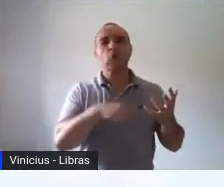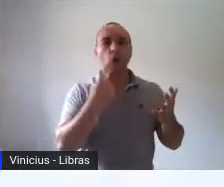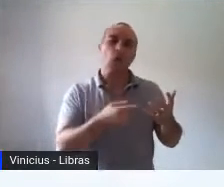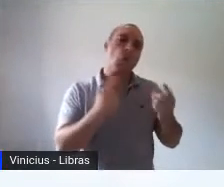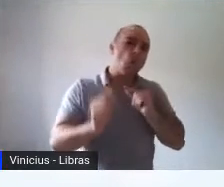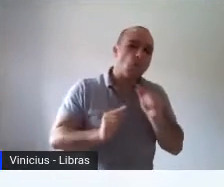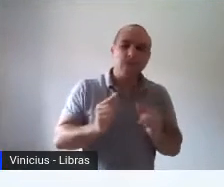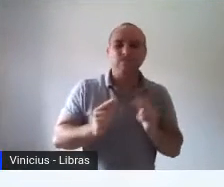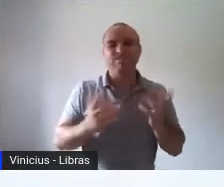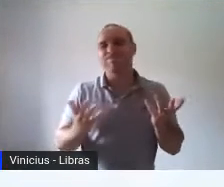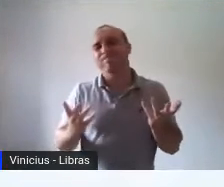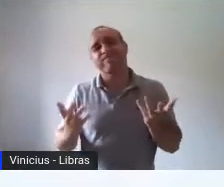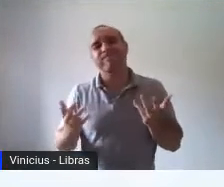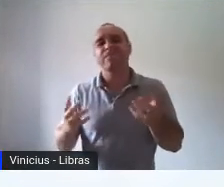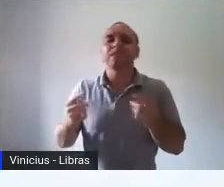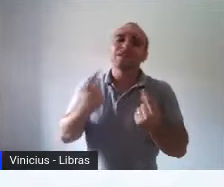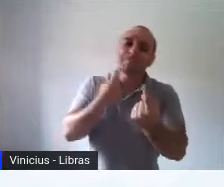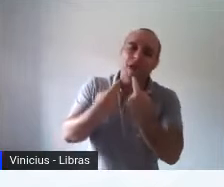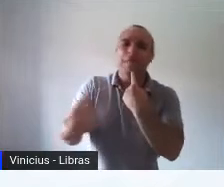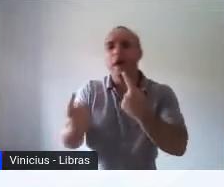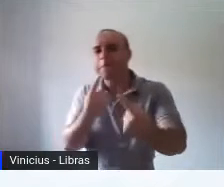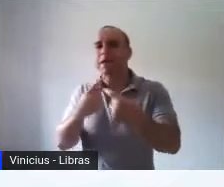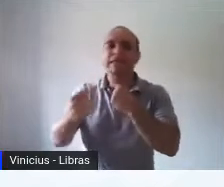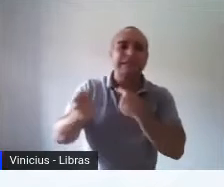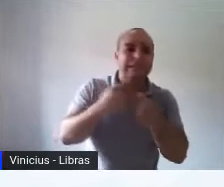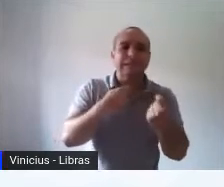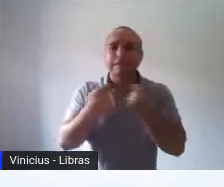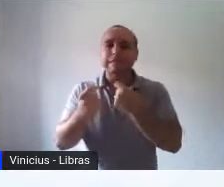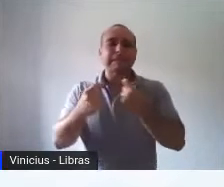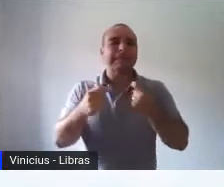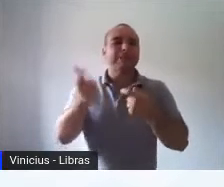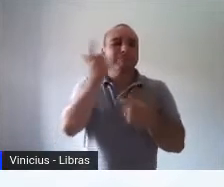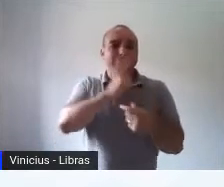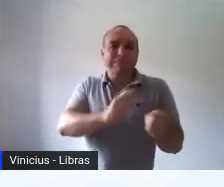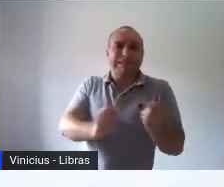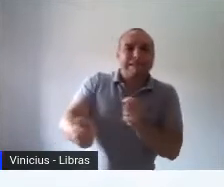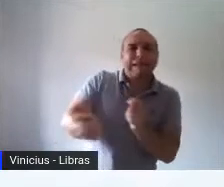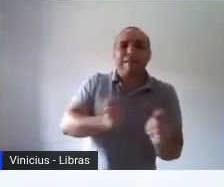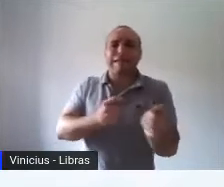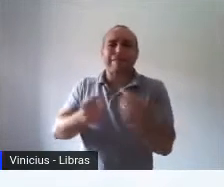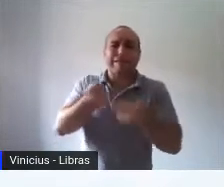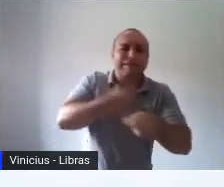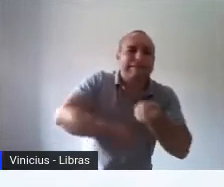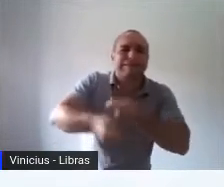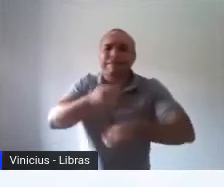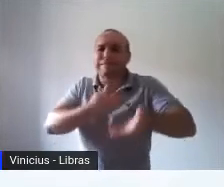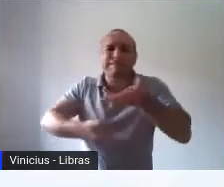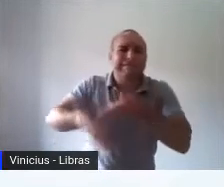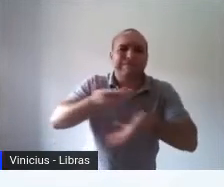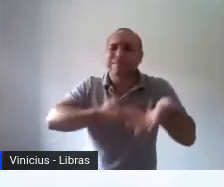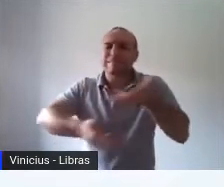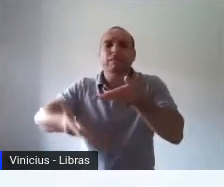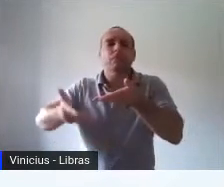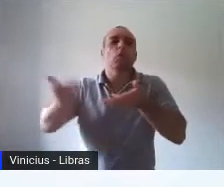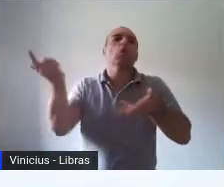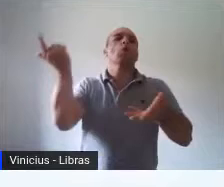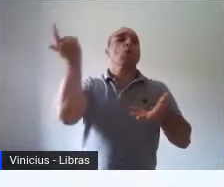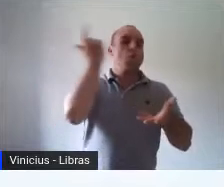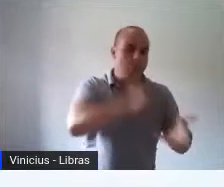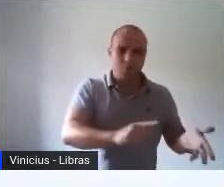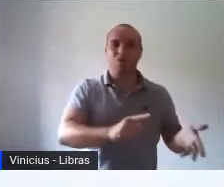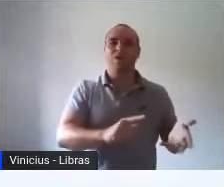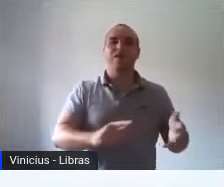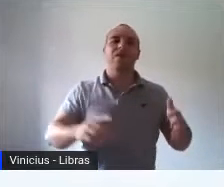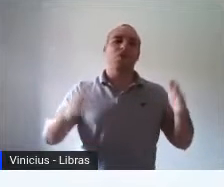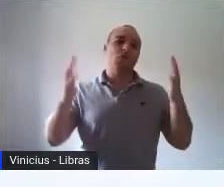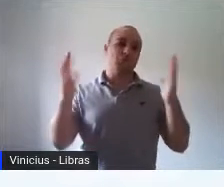Então, o piso regional foi reajustado pelo mesmo reajuste do salário mínimo, que foi 5,26%, acrescido de um